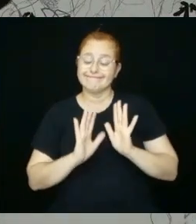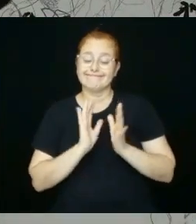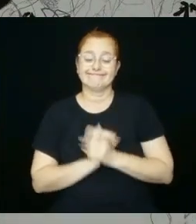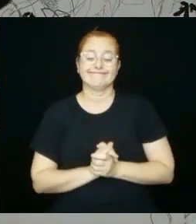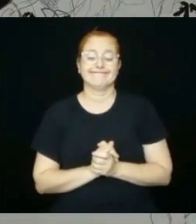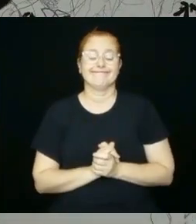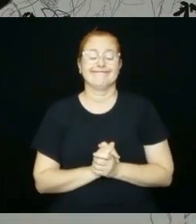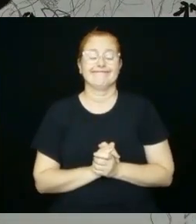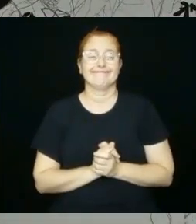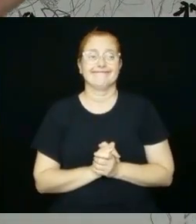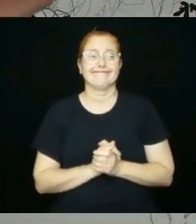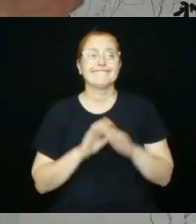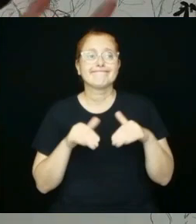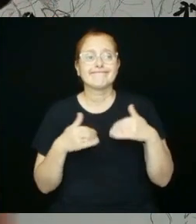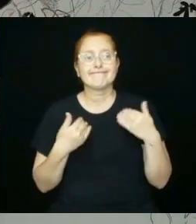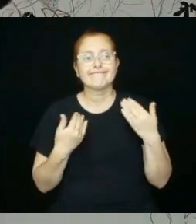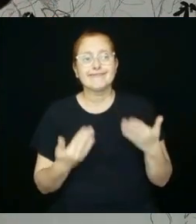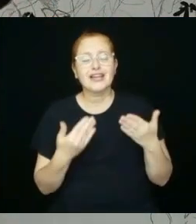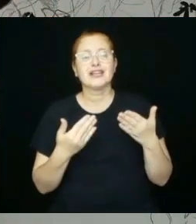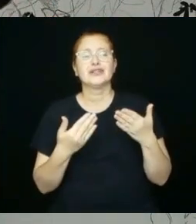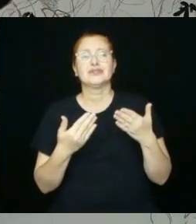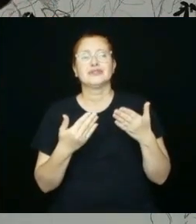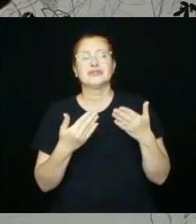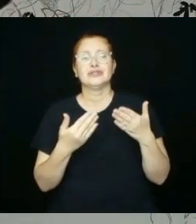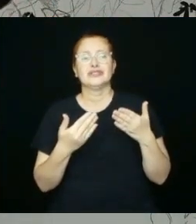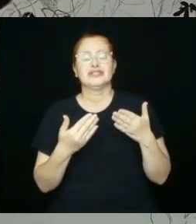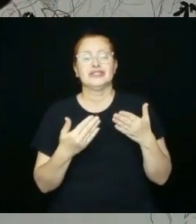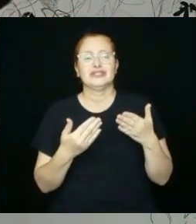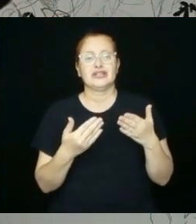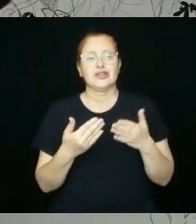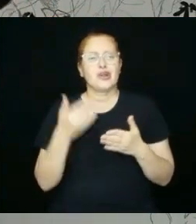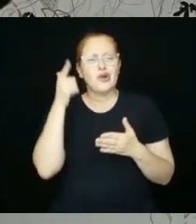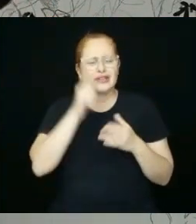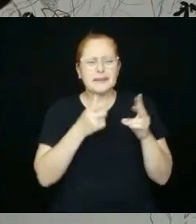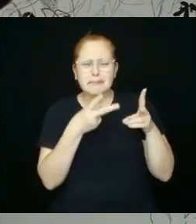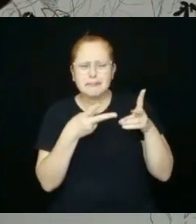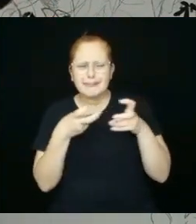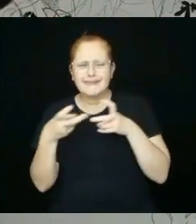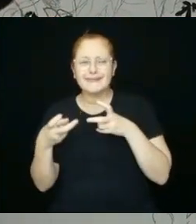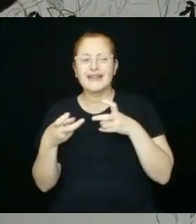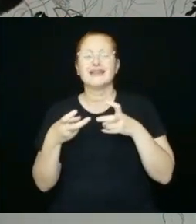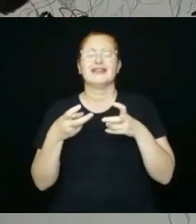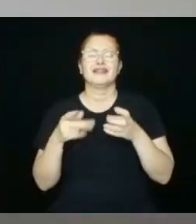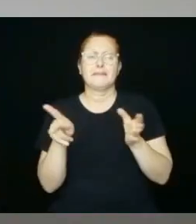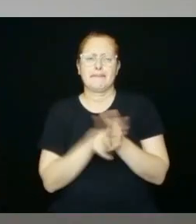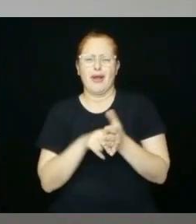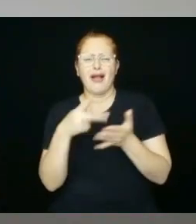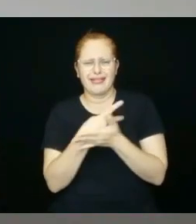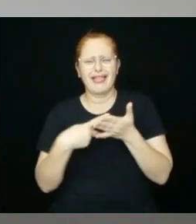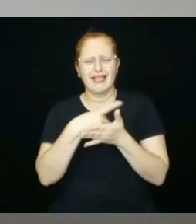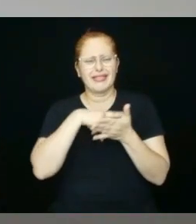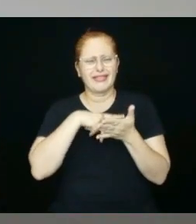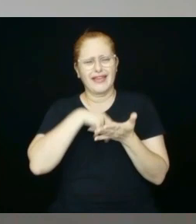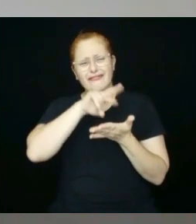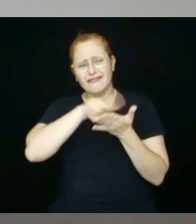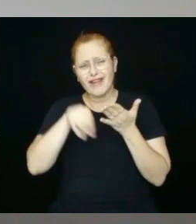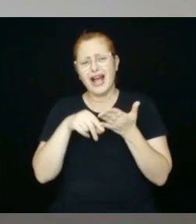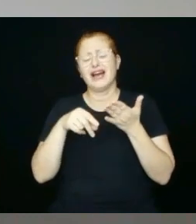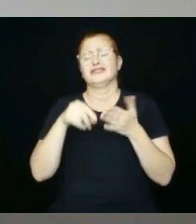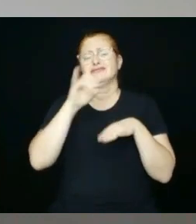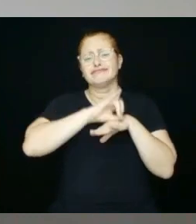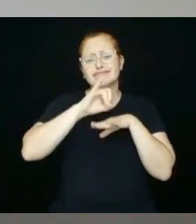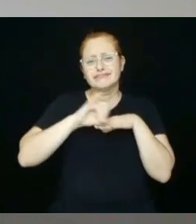Mas, então, tudo isso que o Bruno falou, acho que a gente consegue já ir percebendo, né, que aqui no desenho a gente vê vários